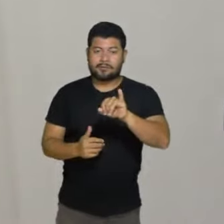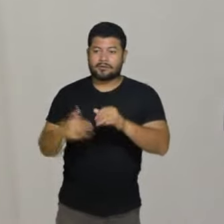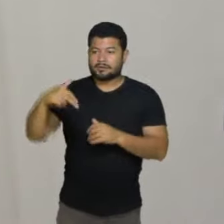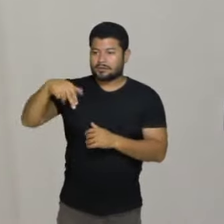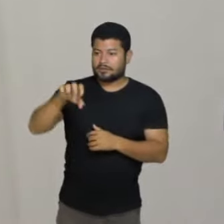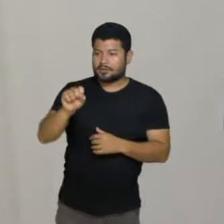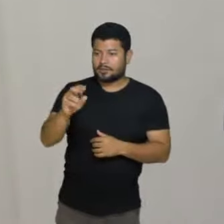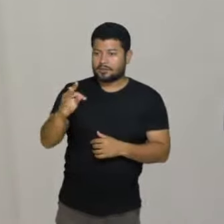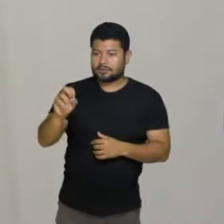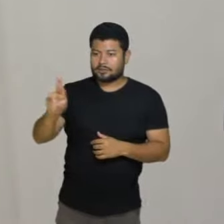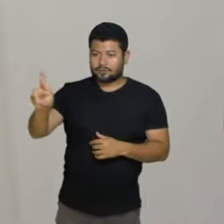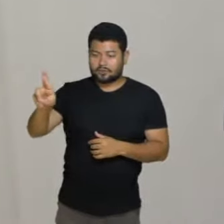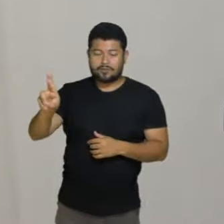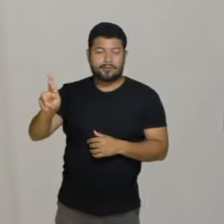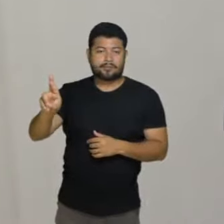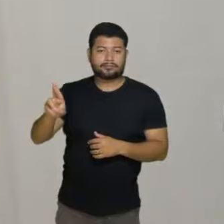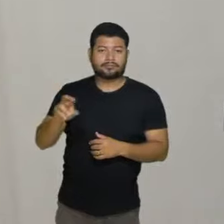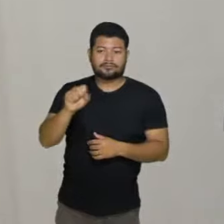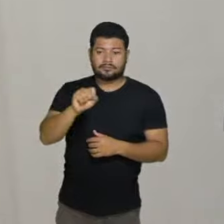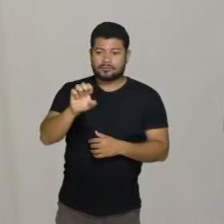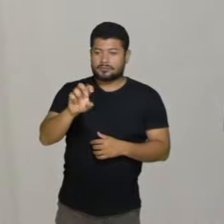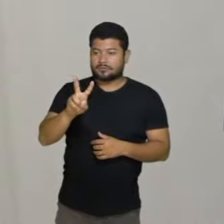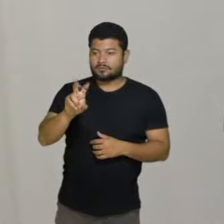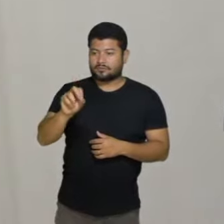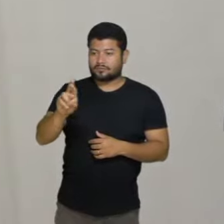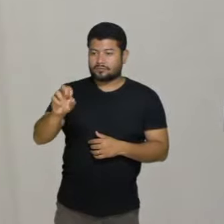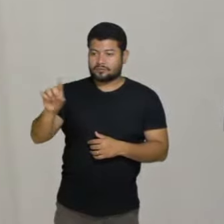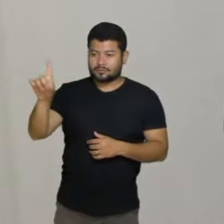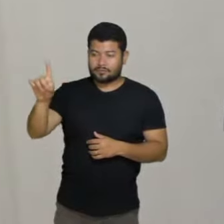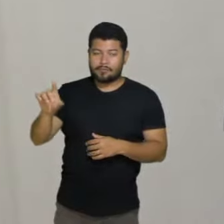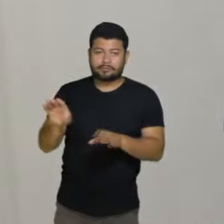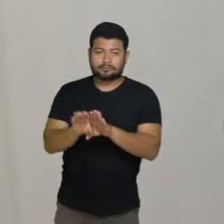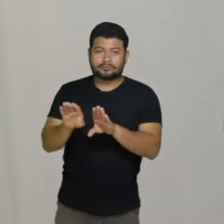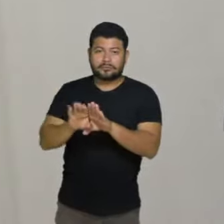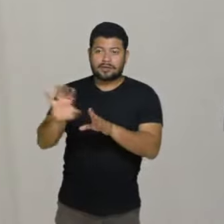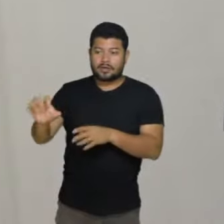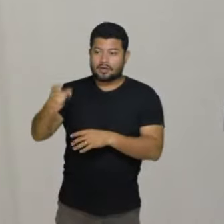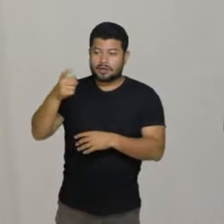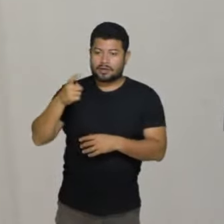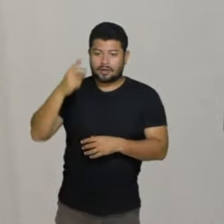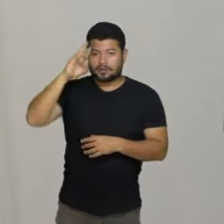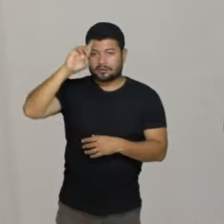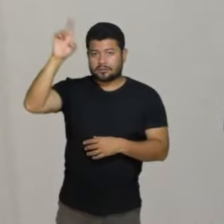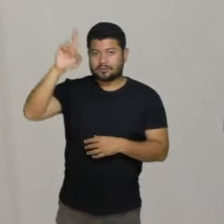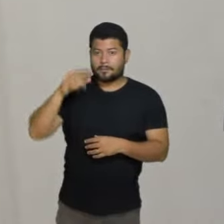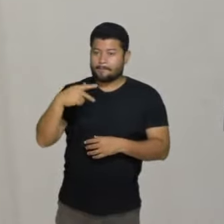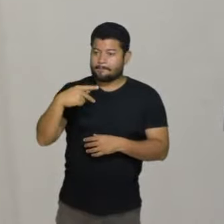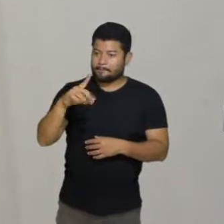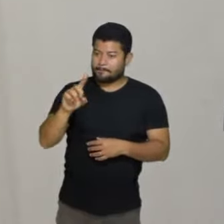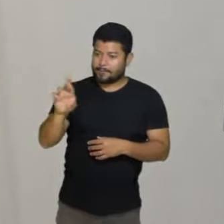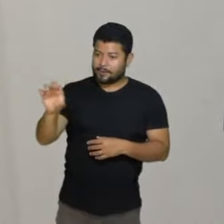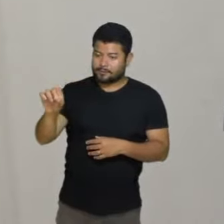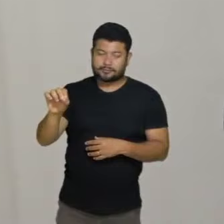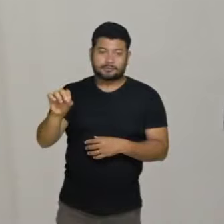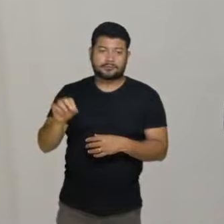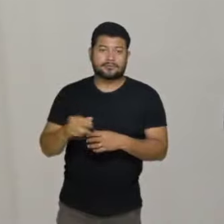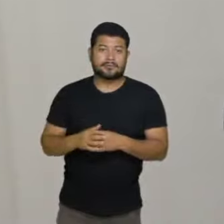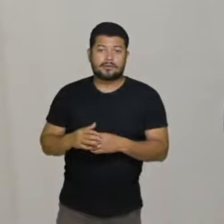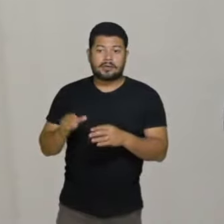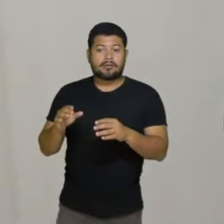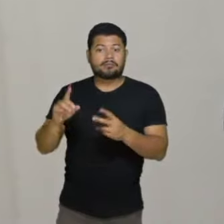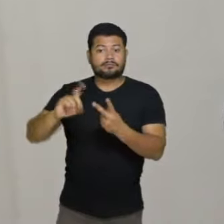e os ex-gerentes da Petrobras, Pedro Barusco e Eduardo Musa. Em novembro